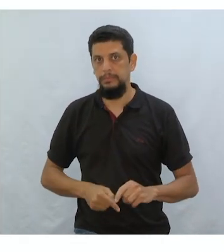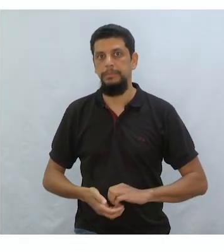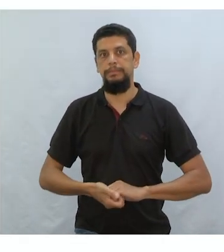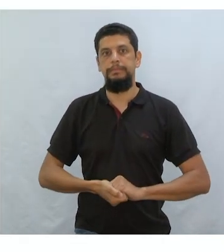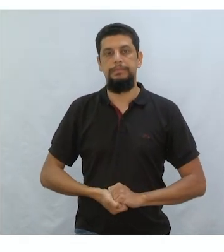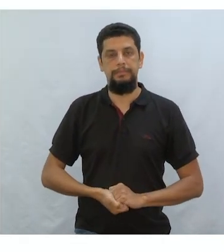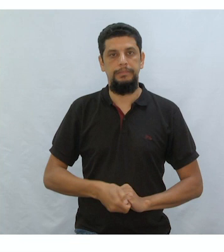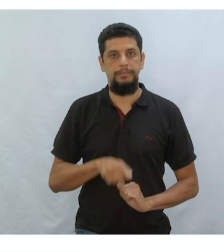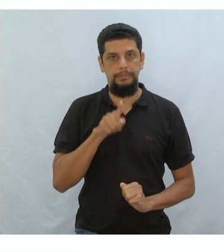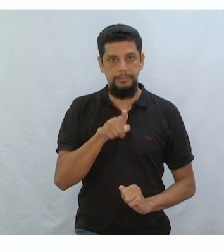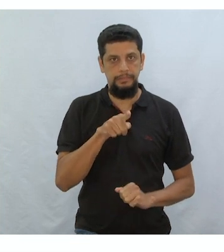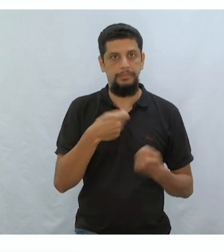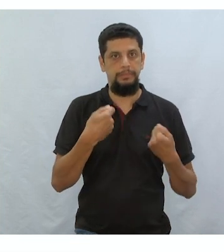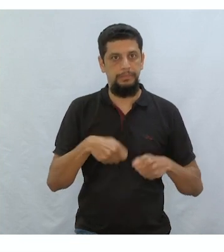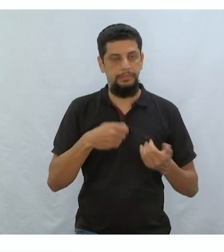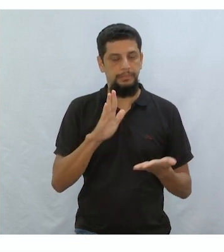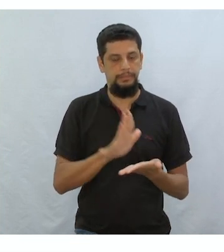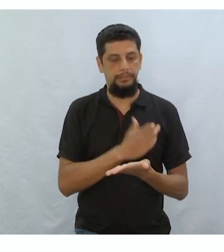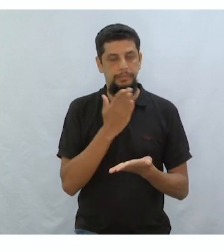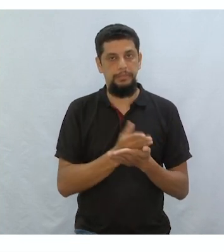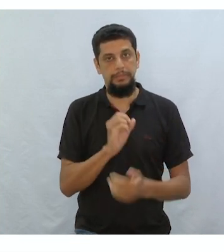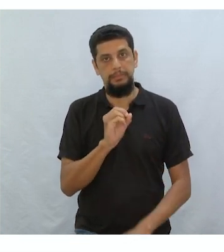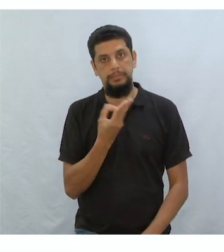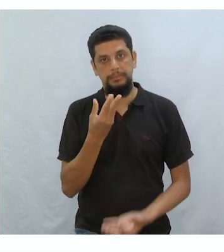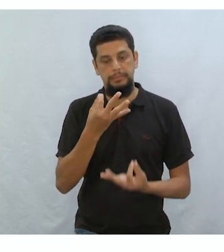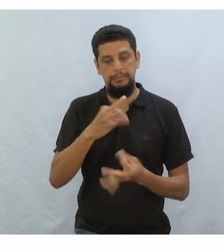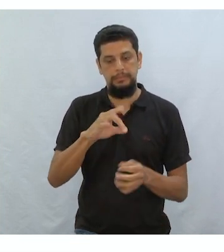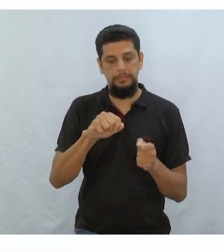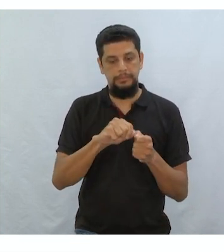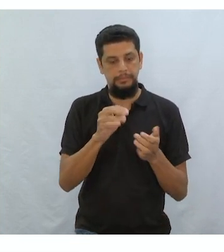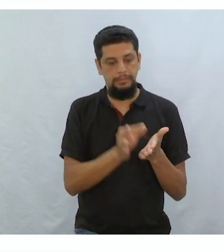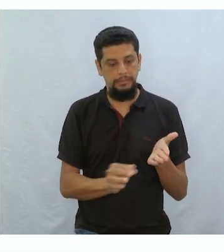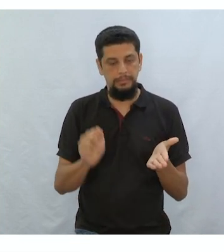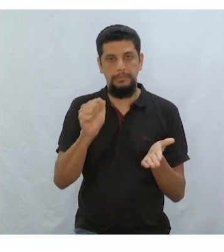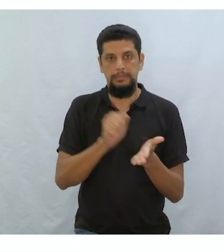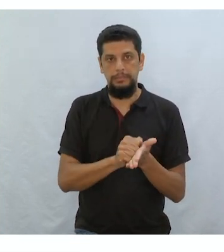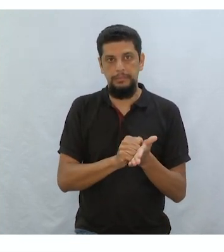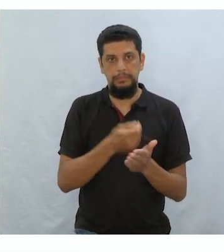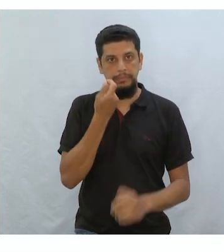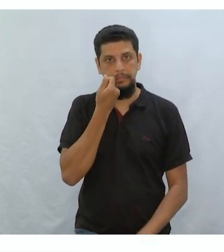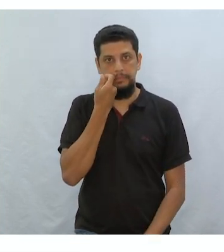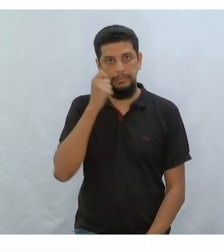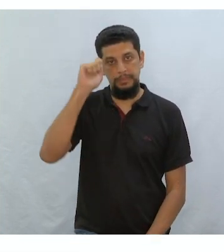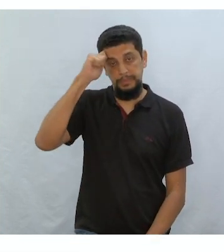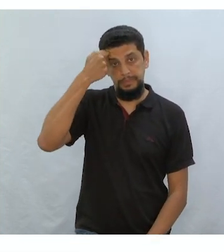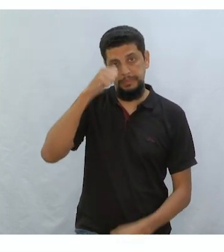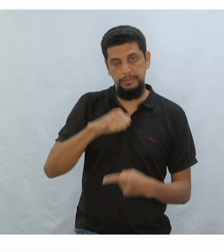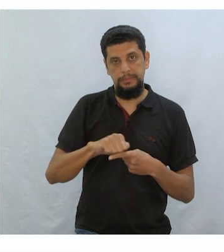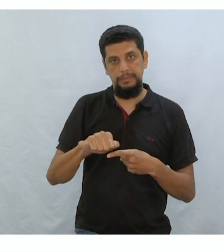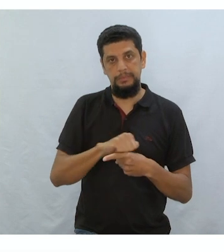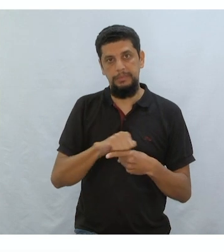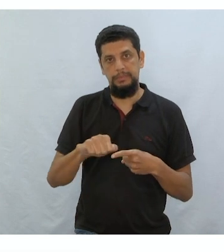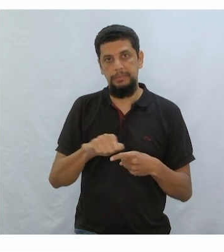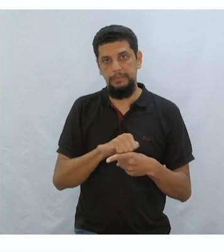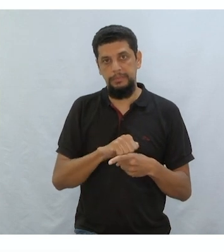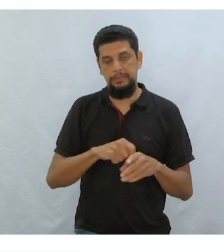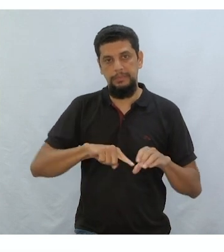materiais. Você vai precisar de um caderno ou folha para registro, lápis,